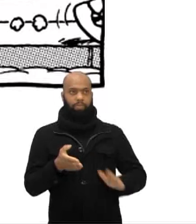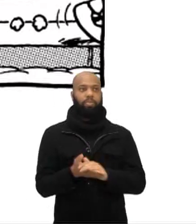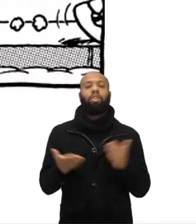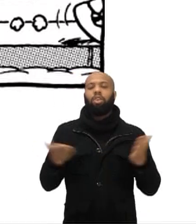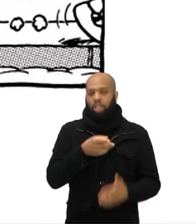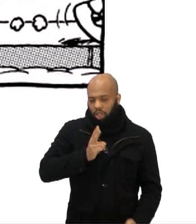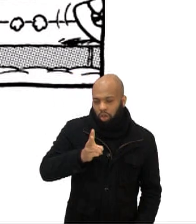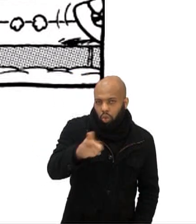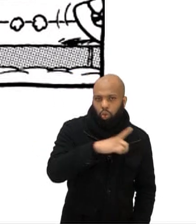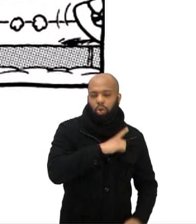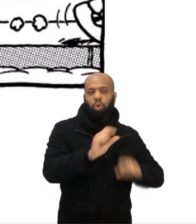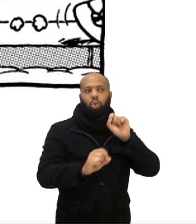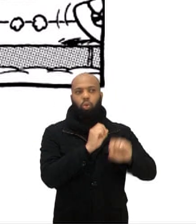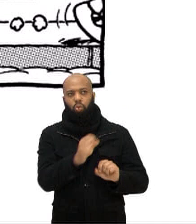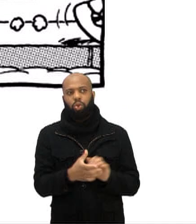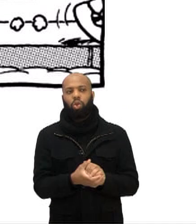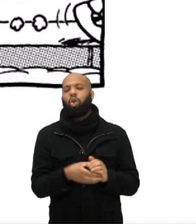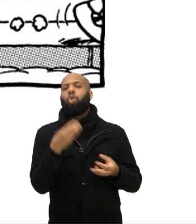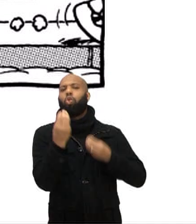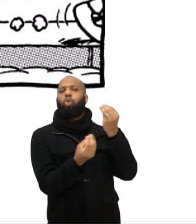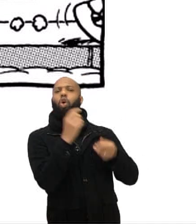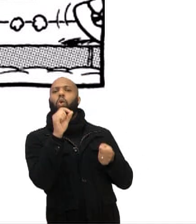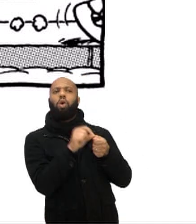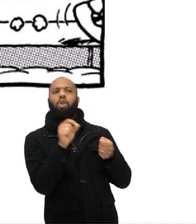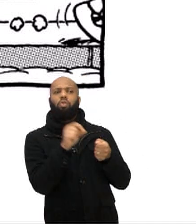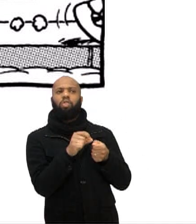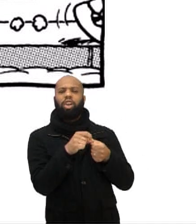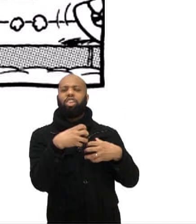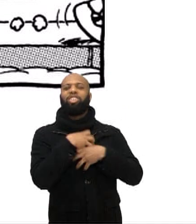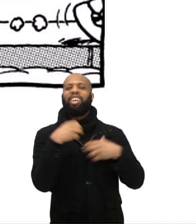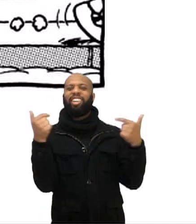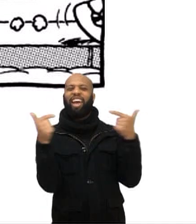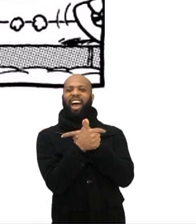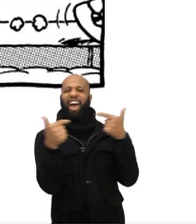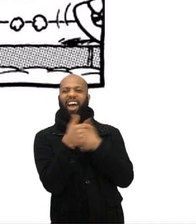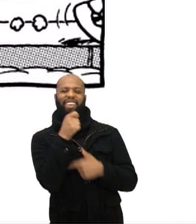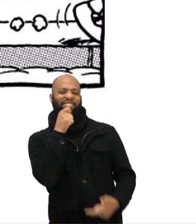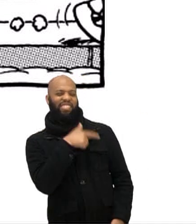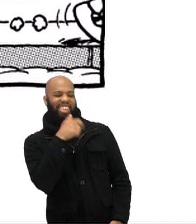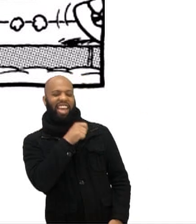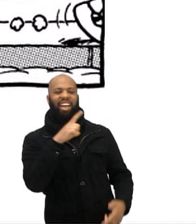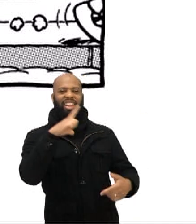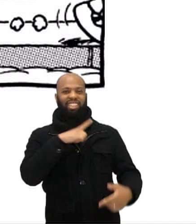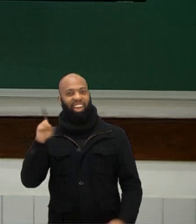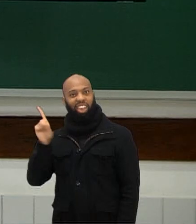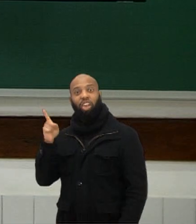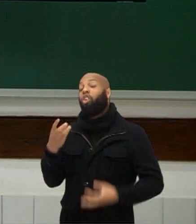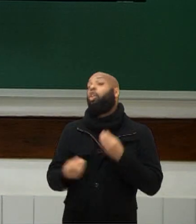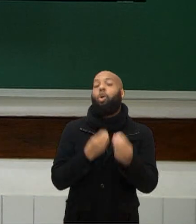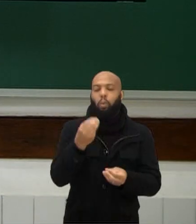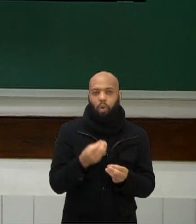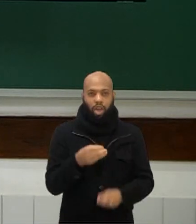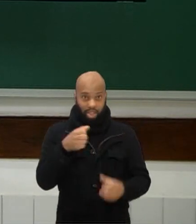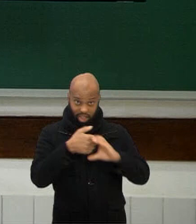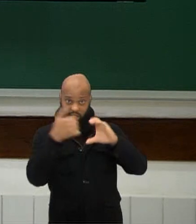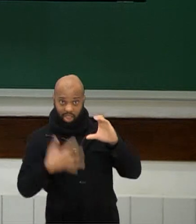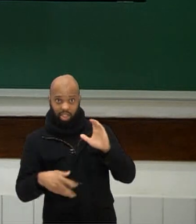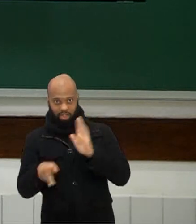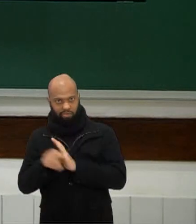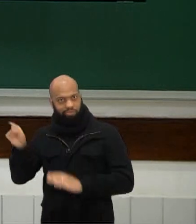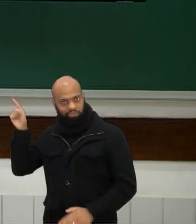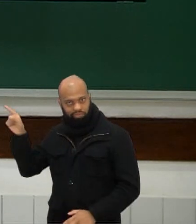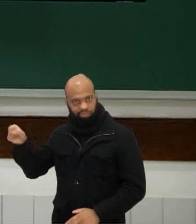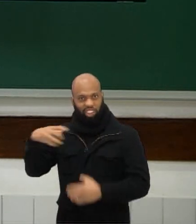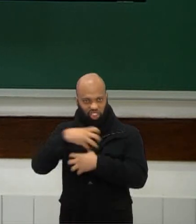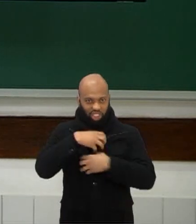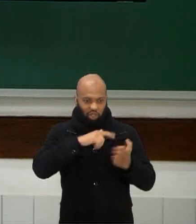Continuando, eu tenho como se produz o efeito de humor na tirinha. Lembra que uma das características da tirinha é esse